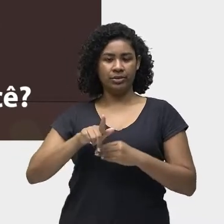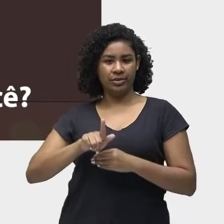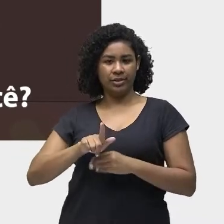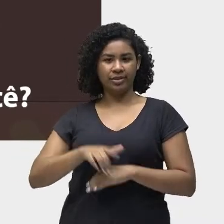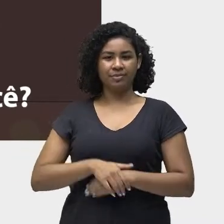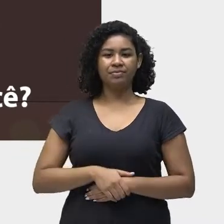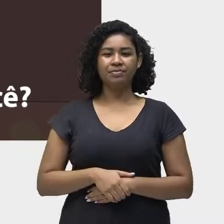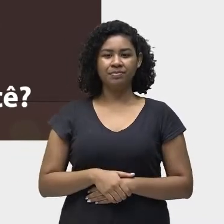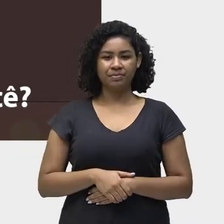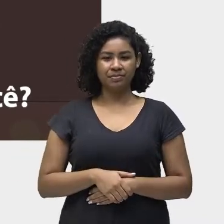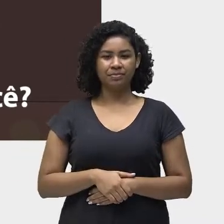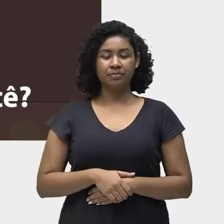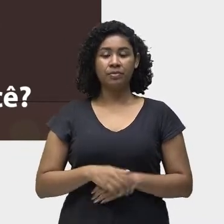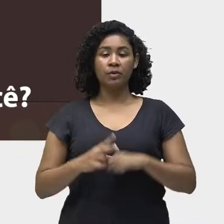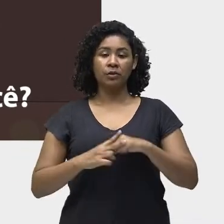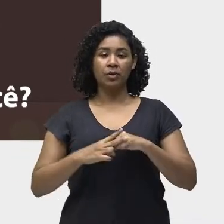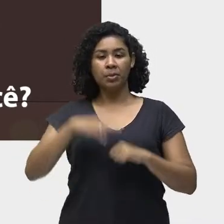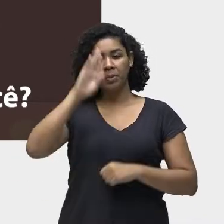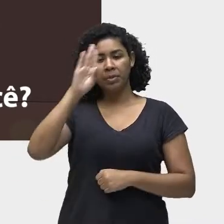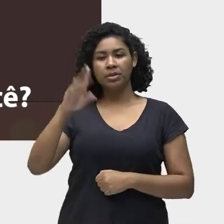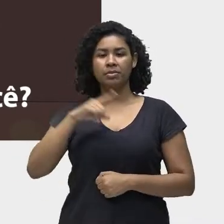read, que termina na letra D.